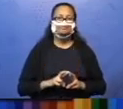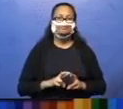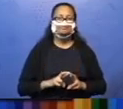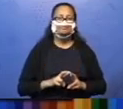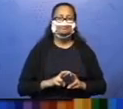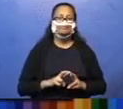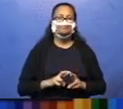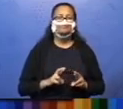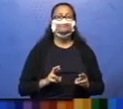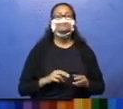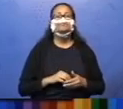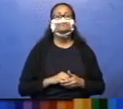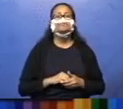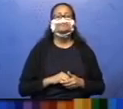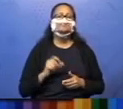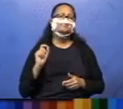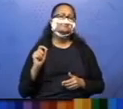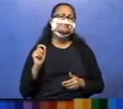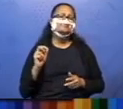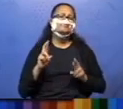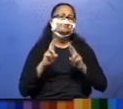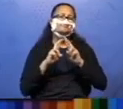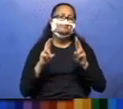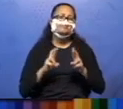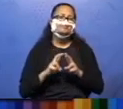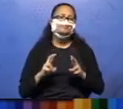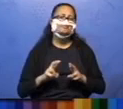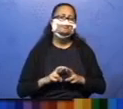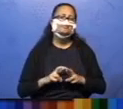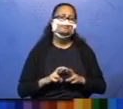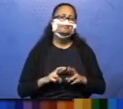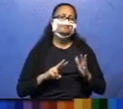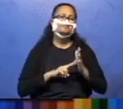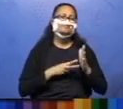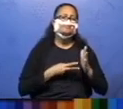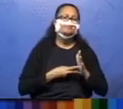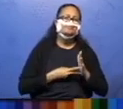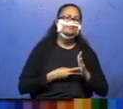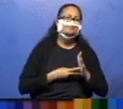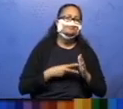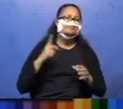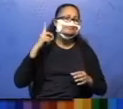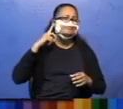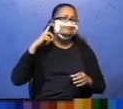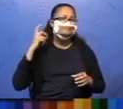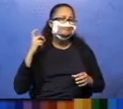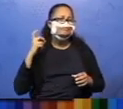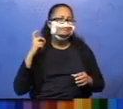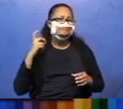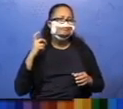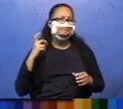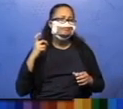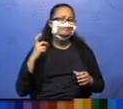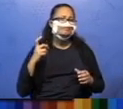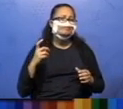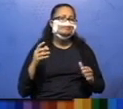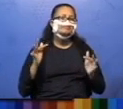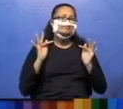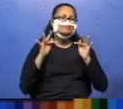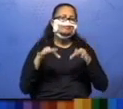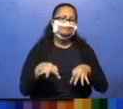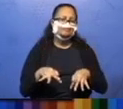que é rimar? Rimar é quando os sons finais de uma palavra é o mesmo que de